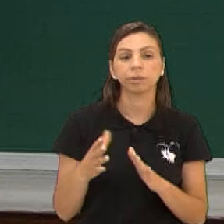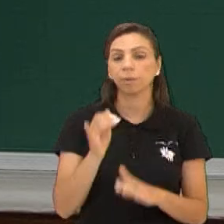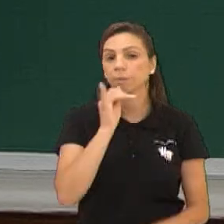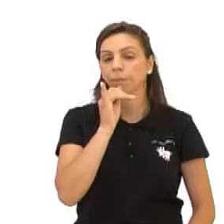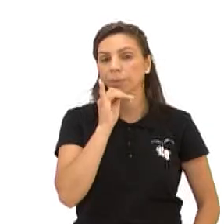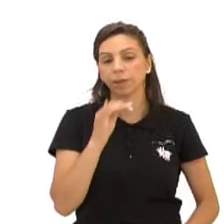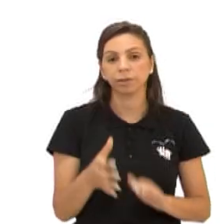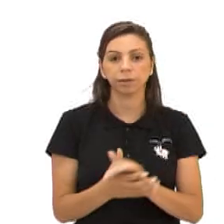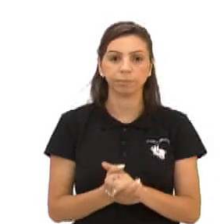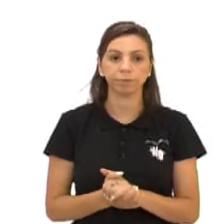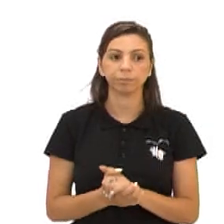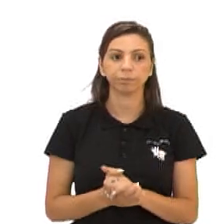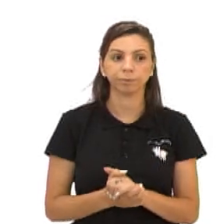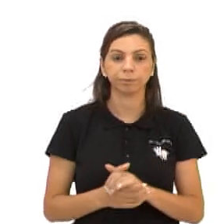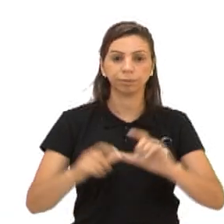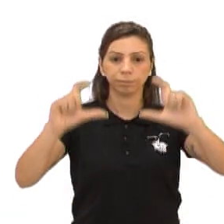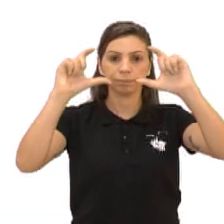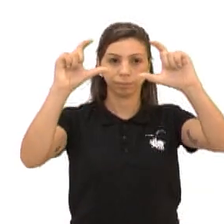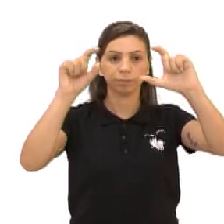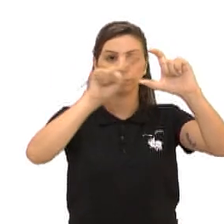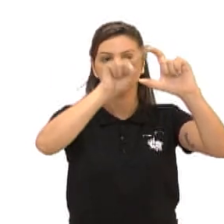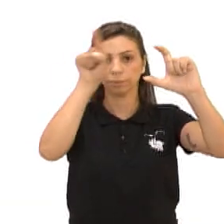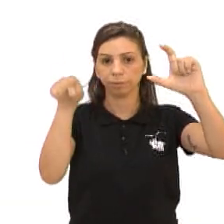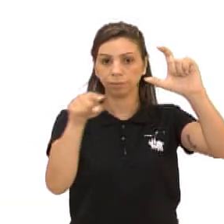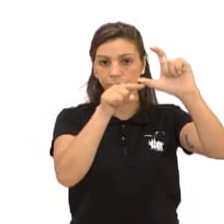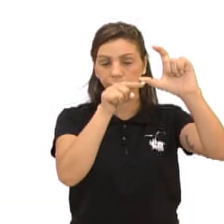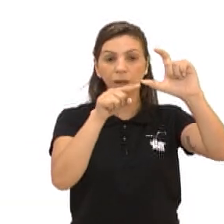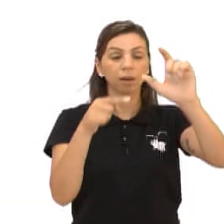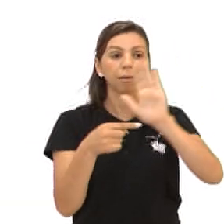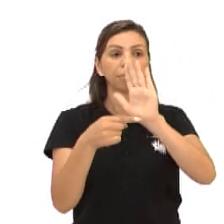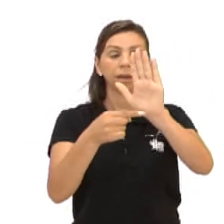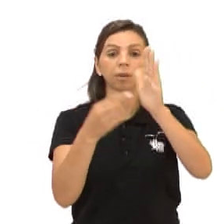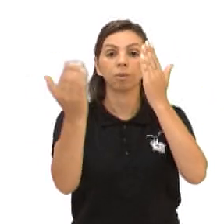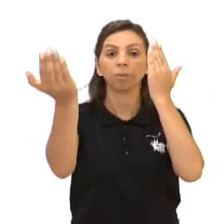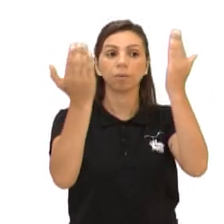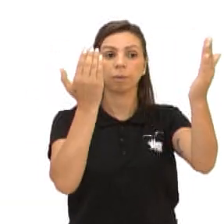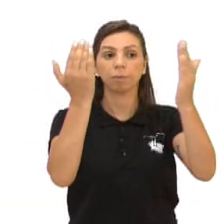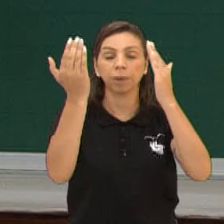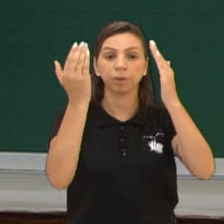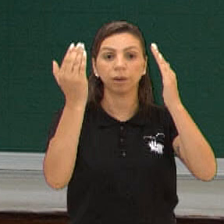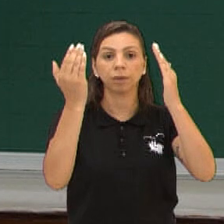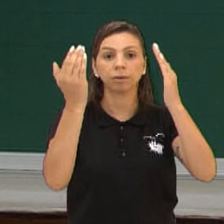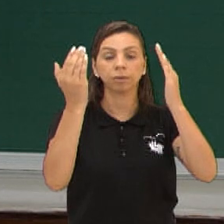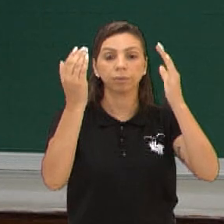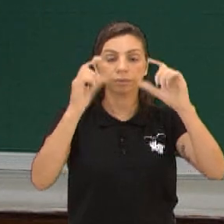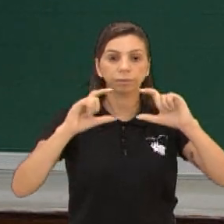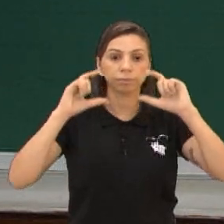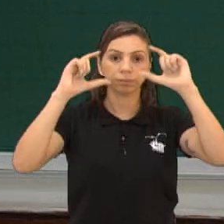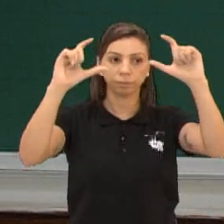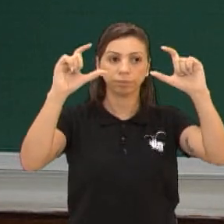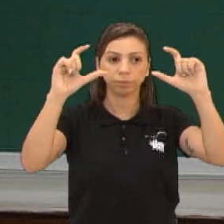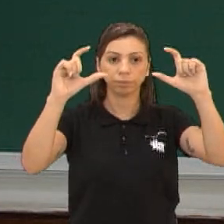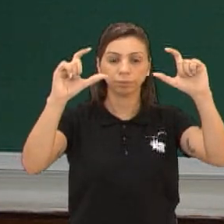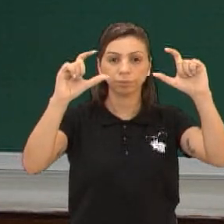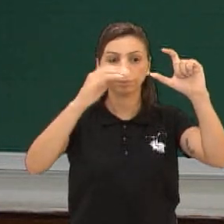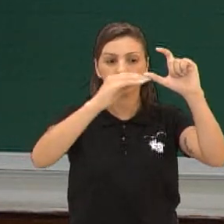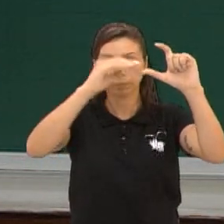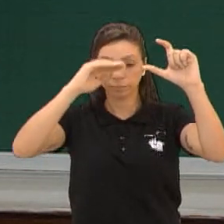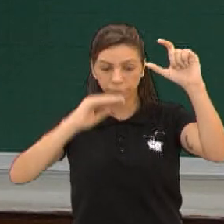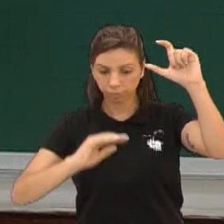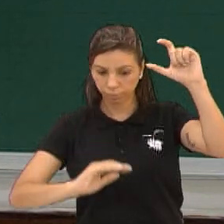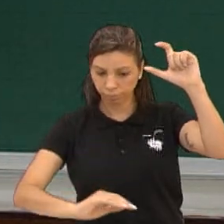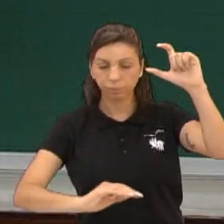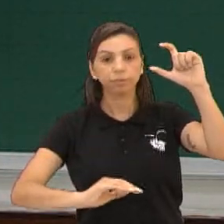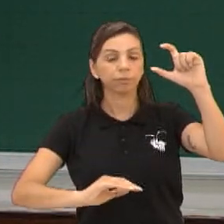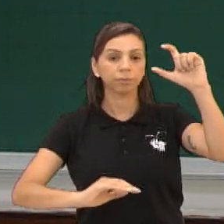então por exemplo aqui a embalagem que é a parte de fora que é o que aparece foi comparado o superior do iceberg EA parte inferior